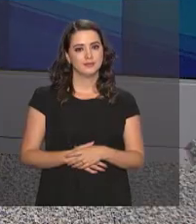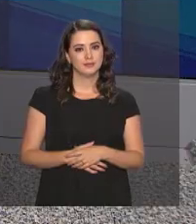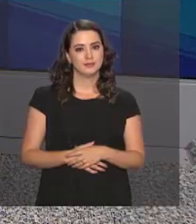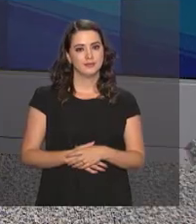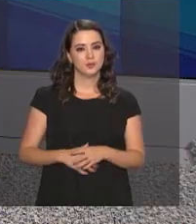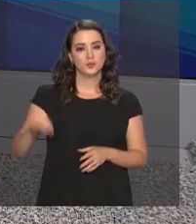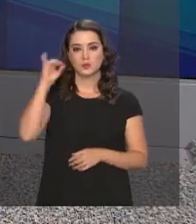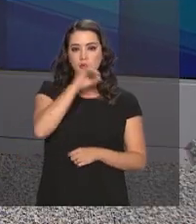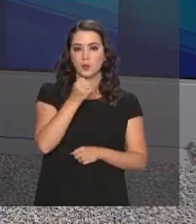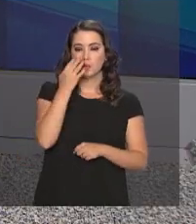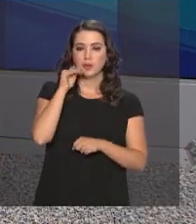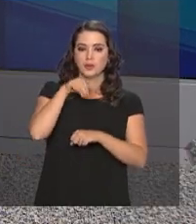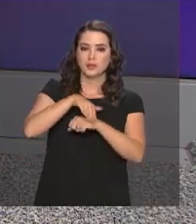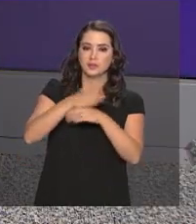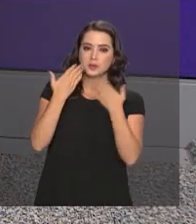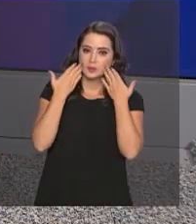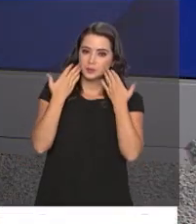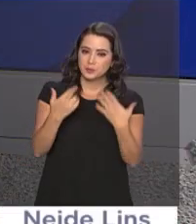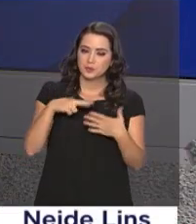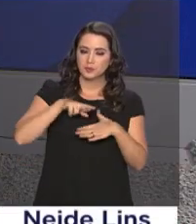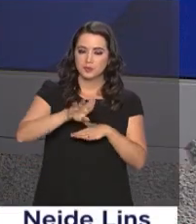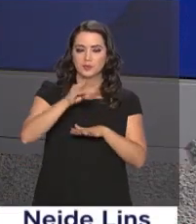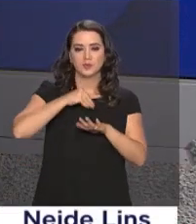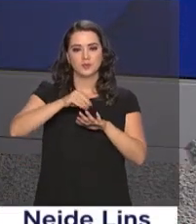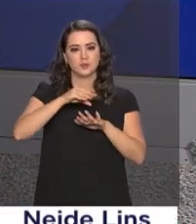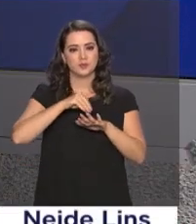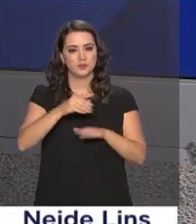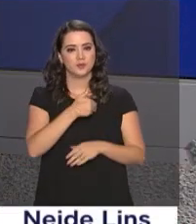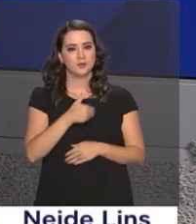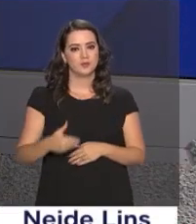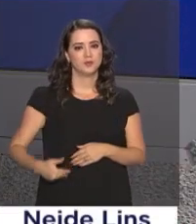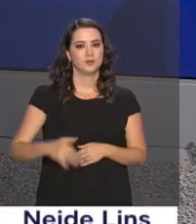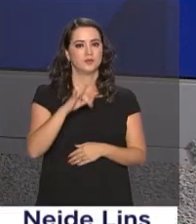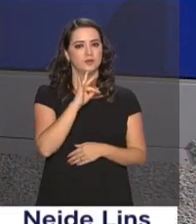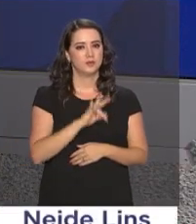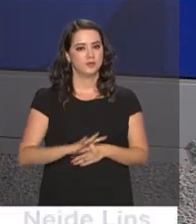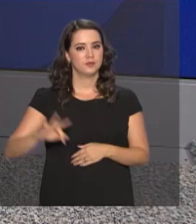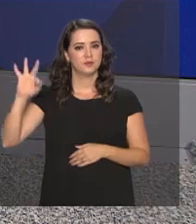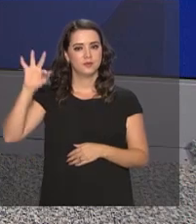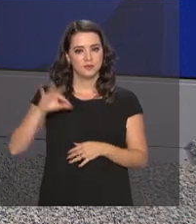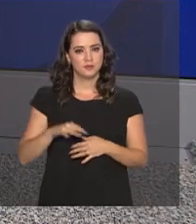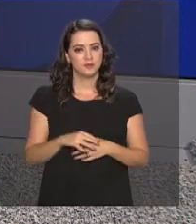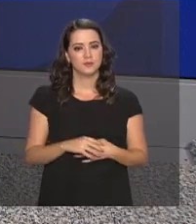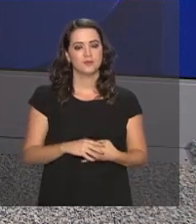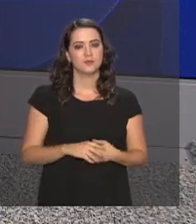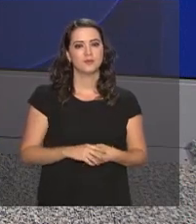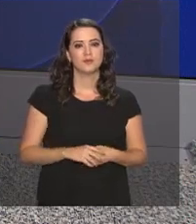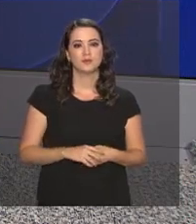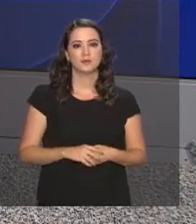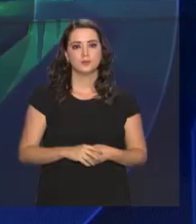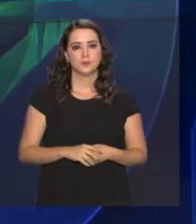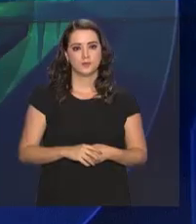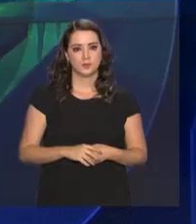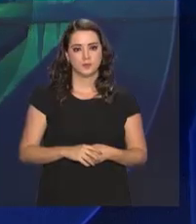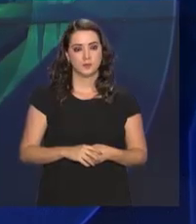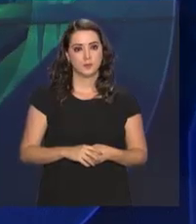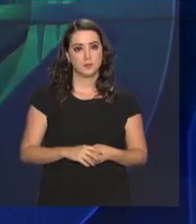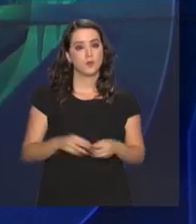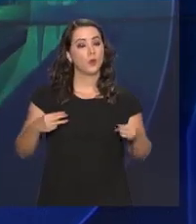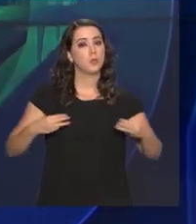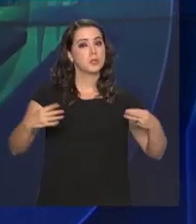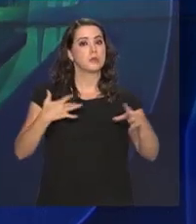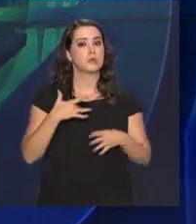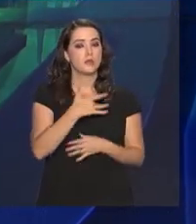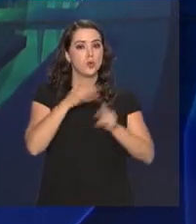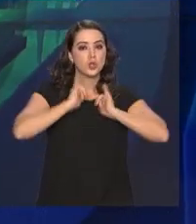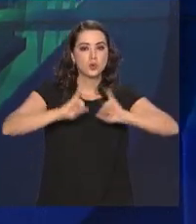olá boa noite voltamos com mais uma edição do repórter nbr e as notícias do governo federal o ministério